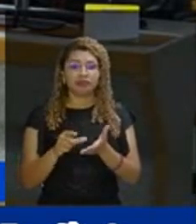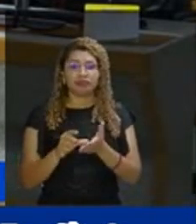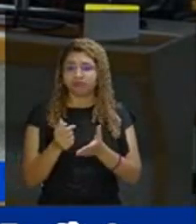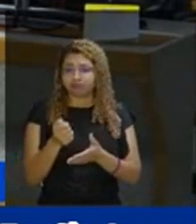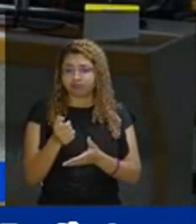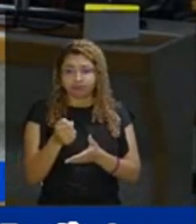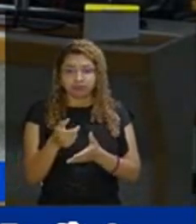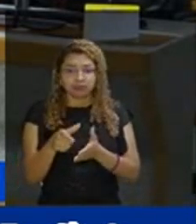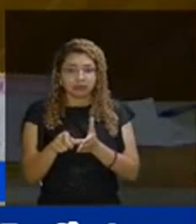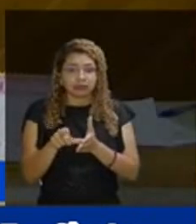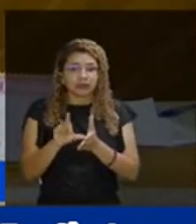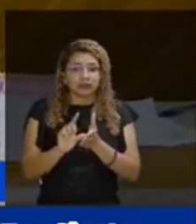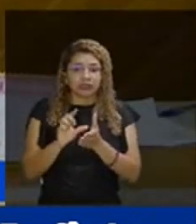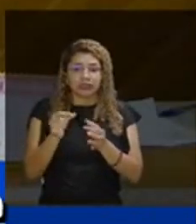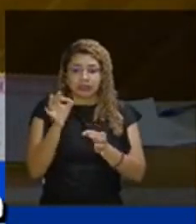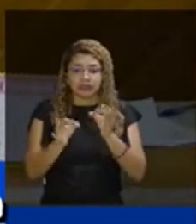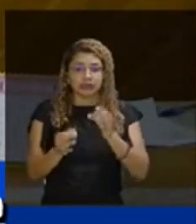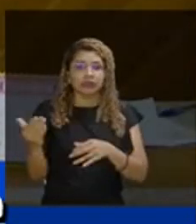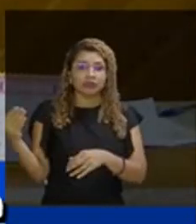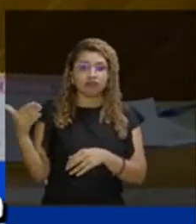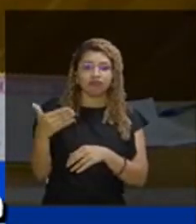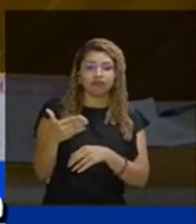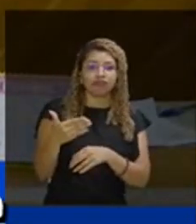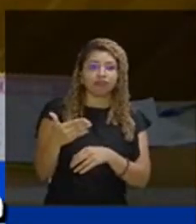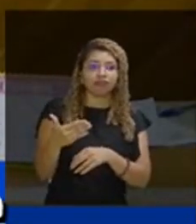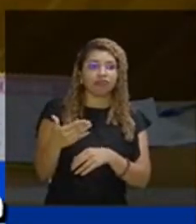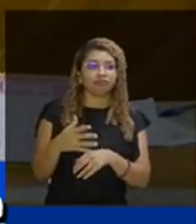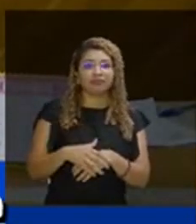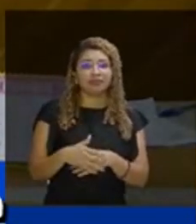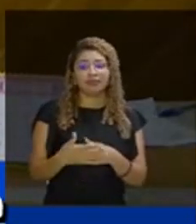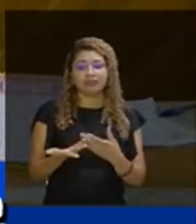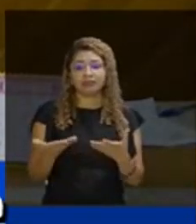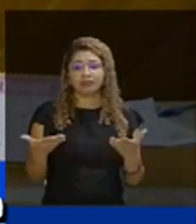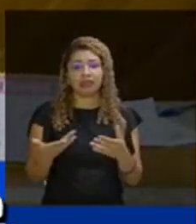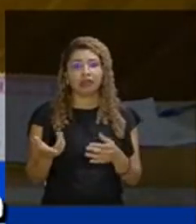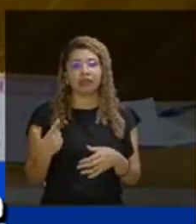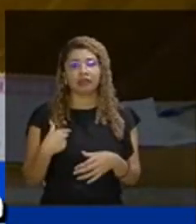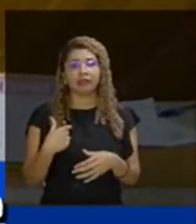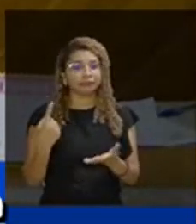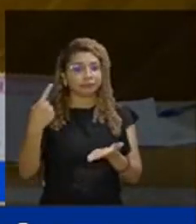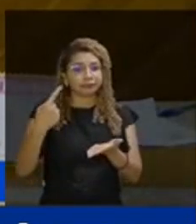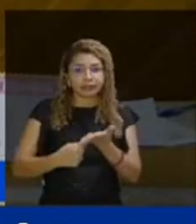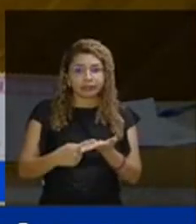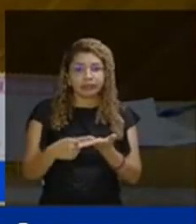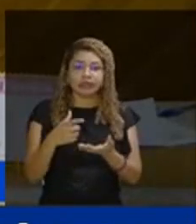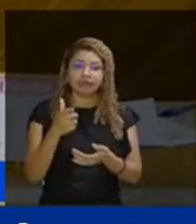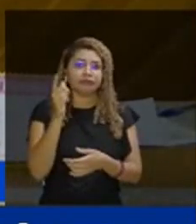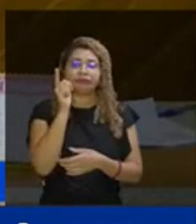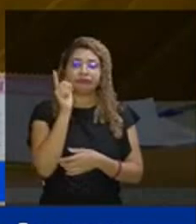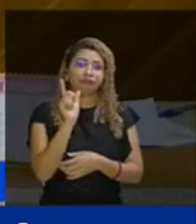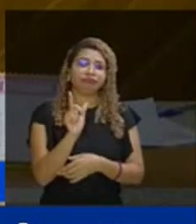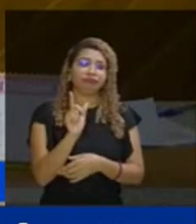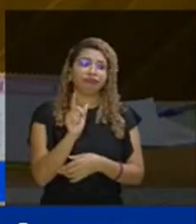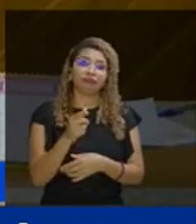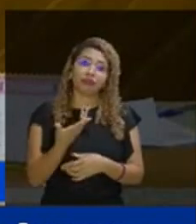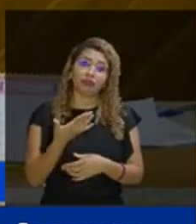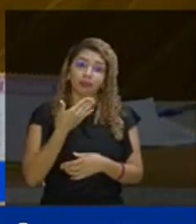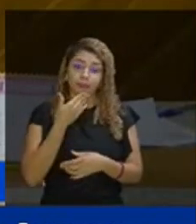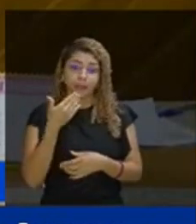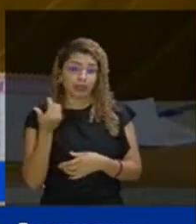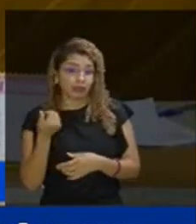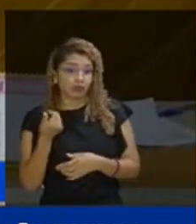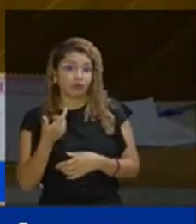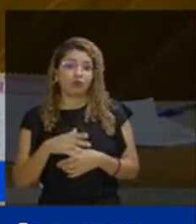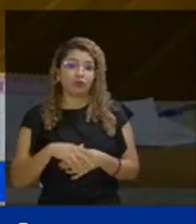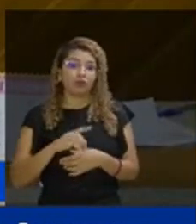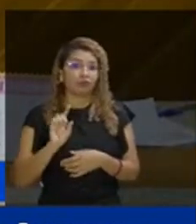para a sessão. Bem, quando Vossa Excelência, então, conseguir, porque não adianta a gente marcar e Vossa Excelência depois não conseguir. Então, é melhor, quando tiver, e a gente